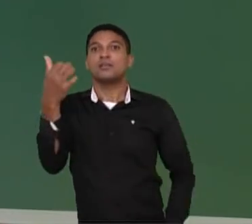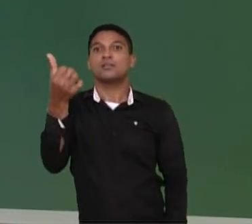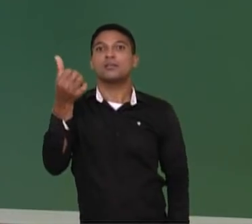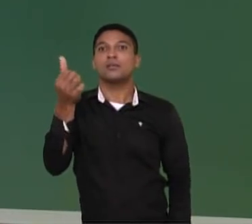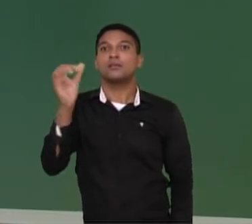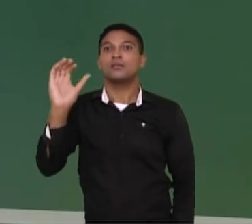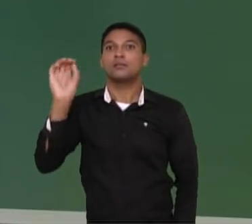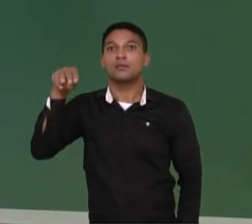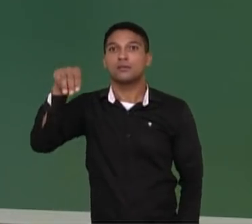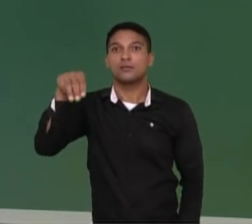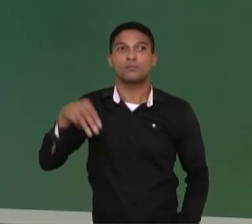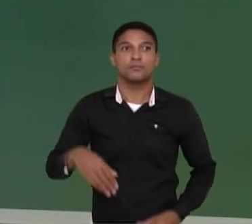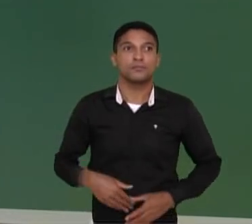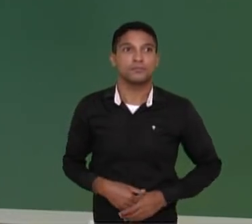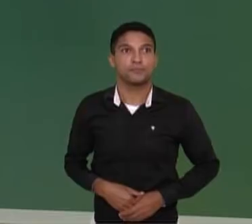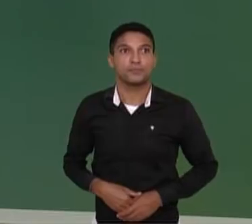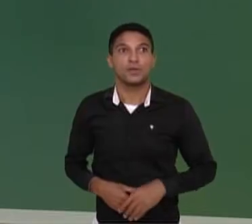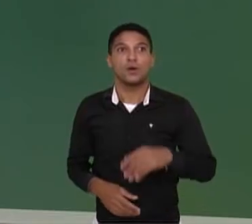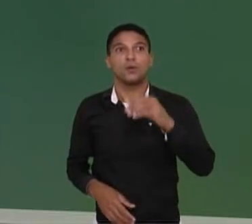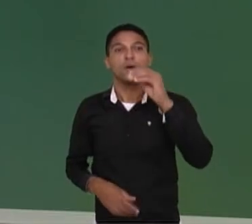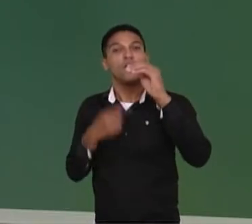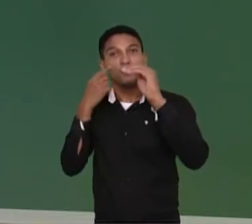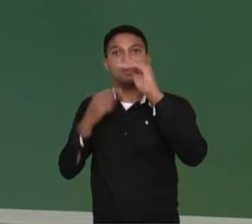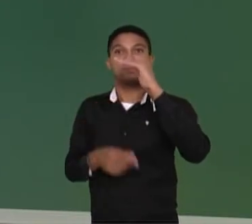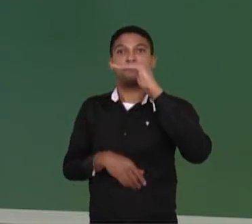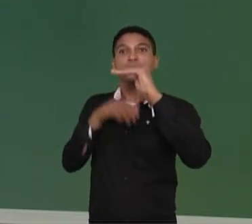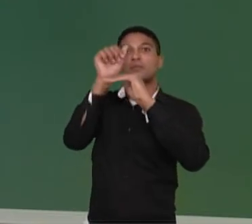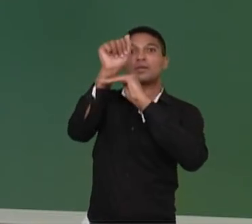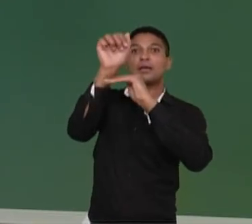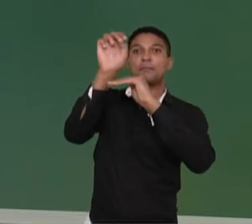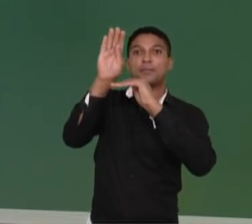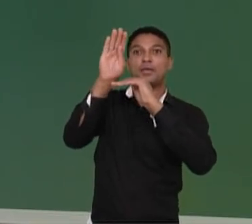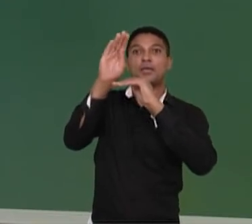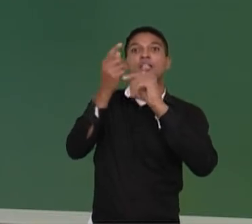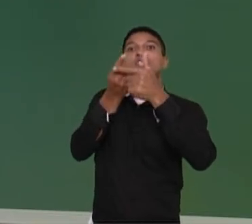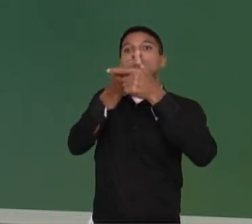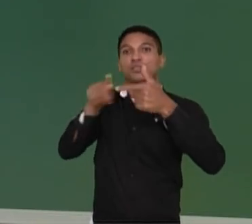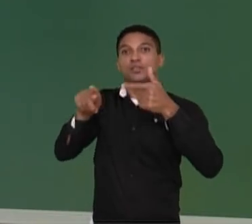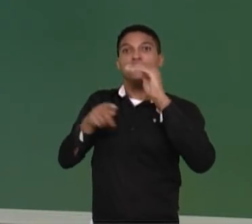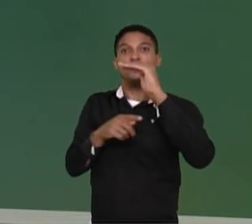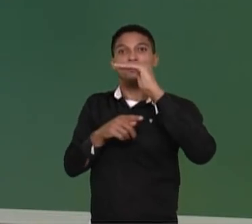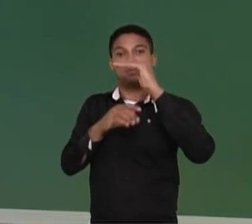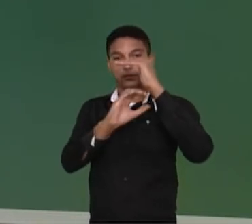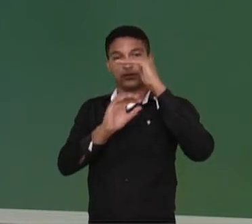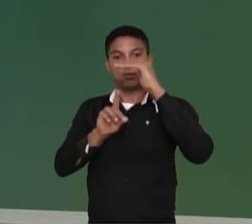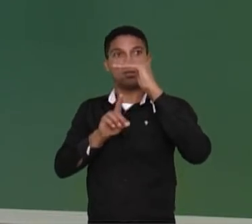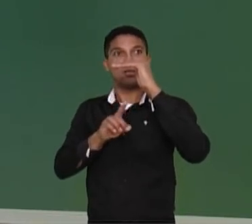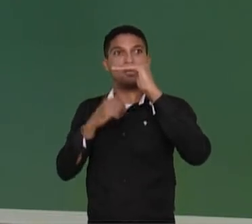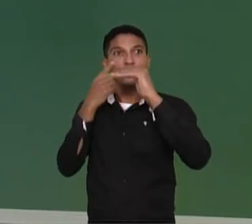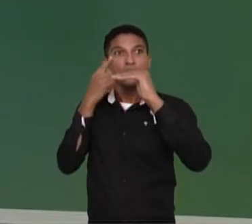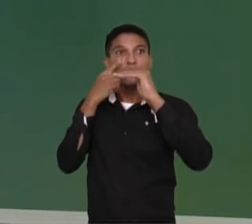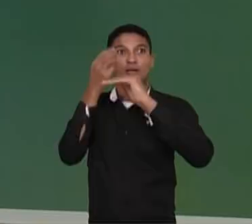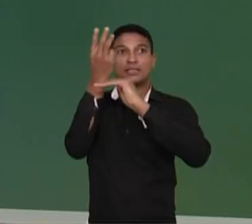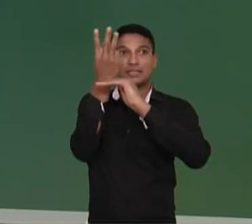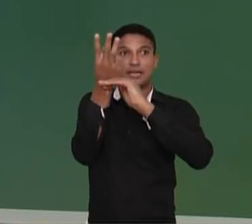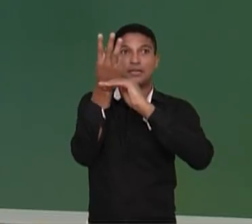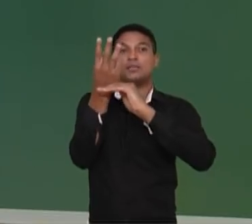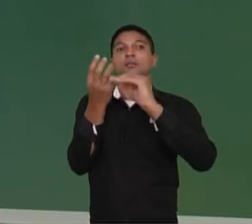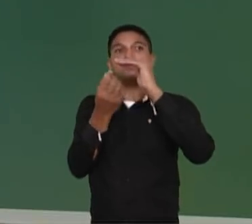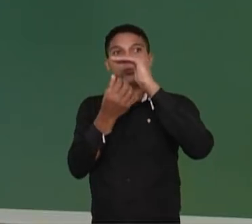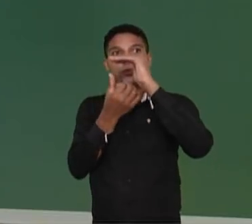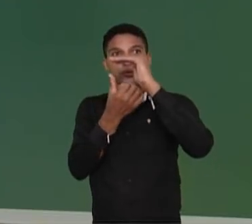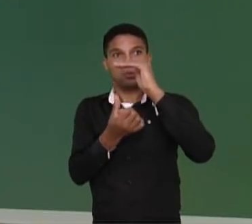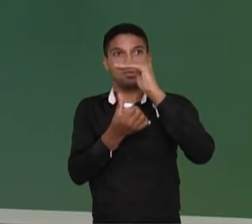Quando eu tenho AB dividido por CD, 3 por 6, que é igual, simplificando essa fração,